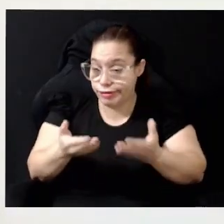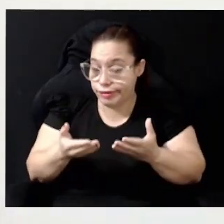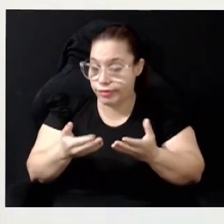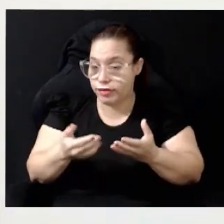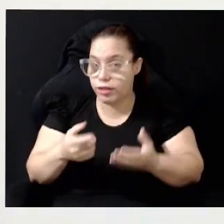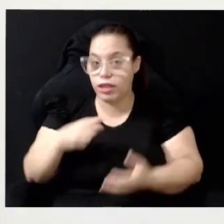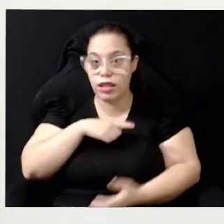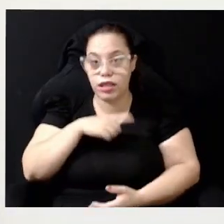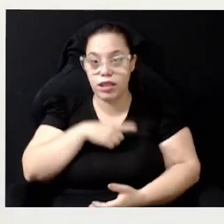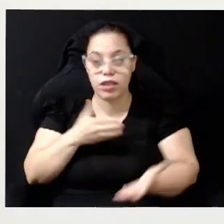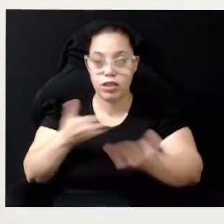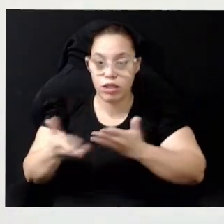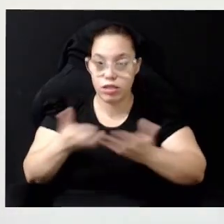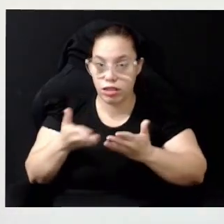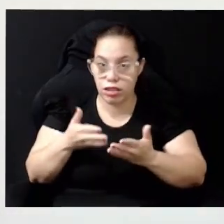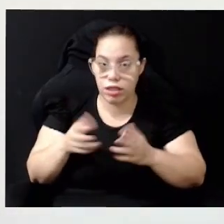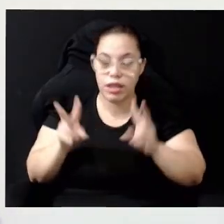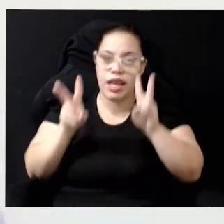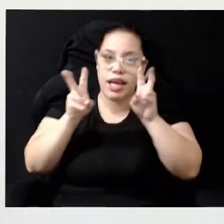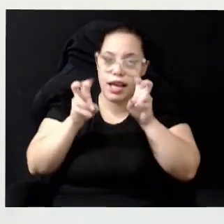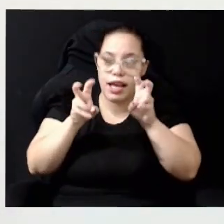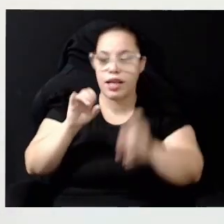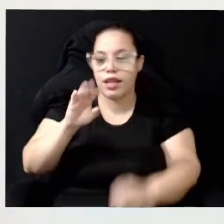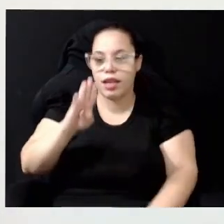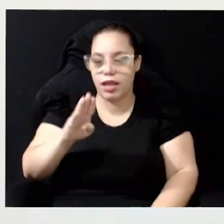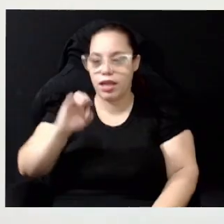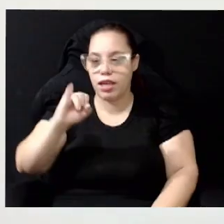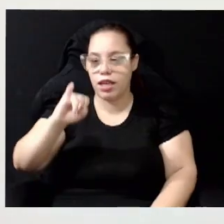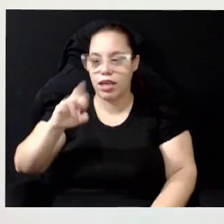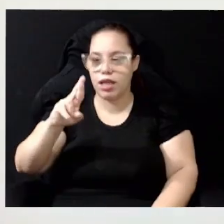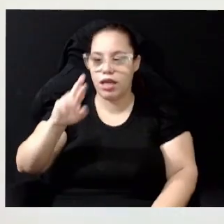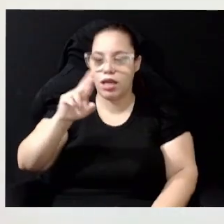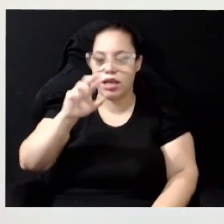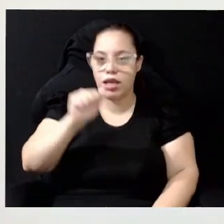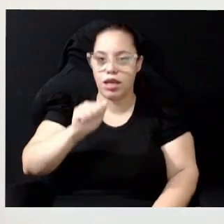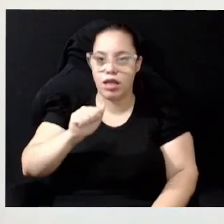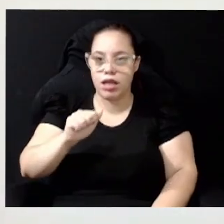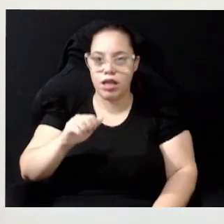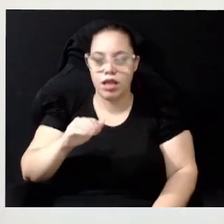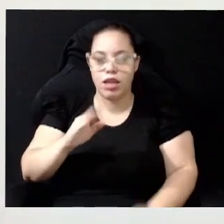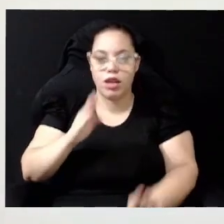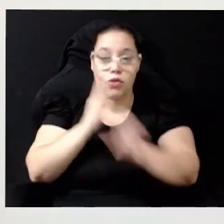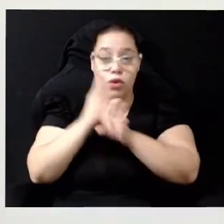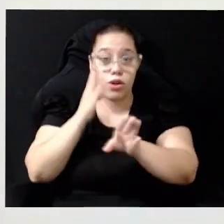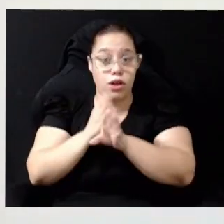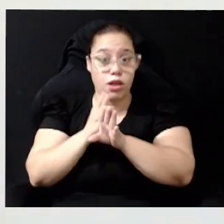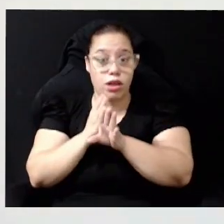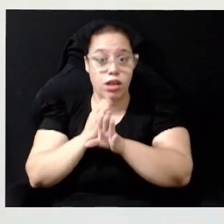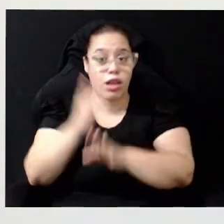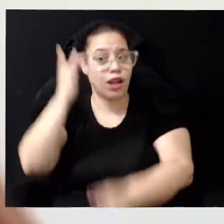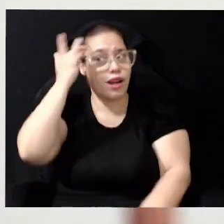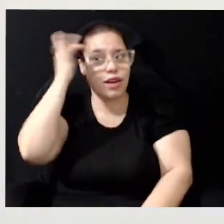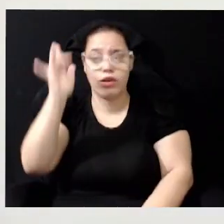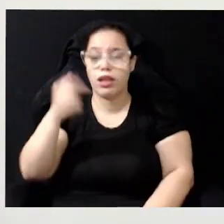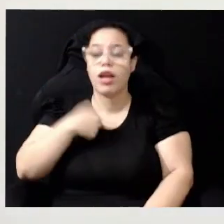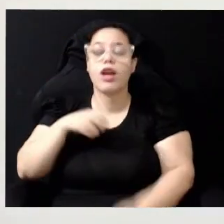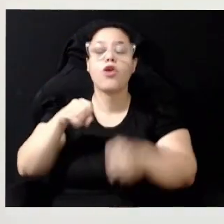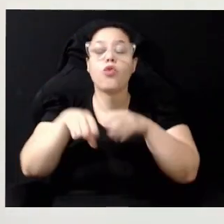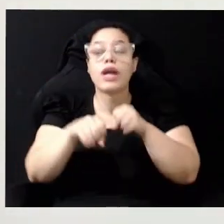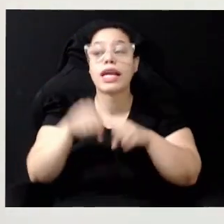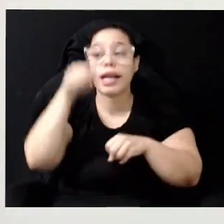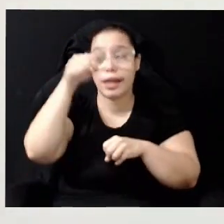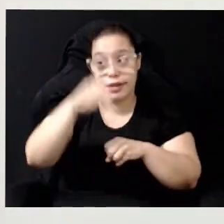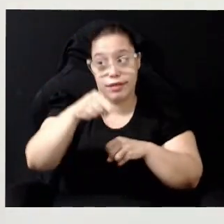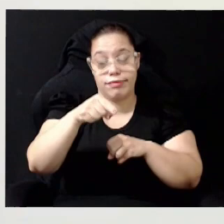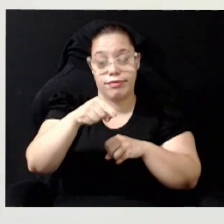tendo essa situação, essa birra, eu vou ensinar ela a se encontrar com essas emoções. Ela não sabe ainda, eu vou ensinar ela.